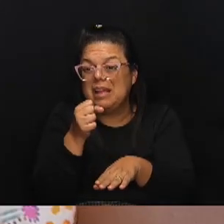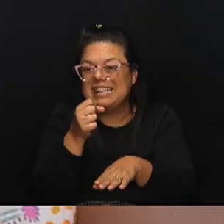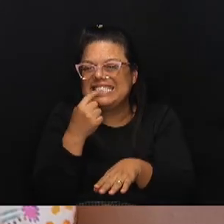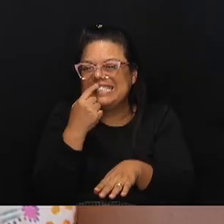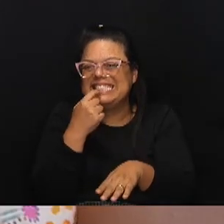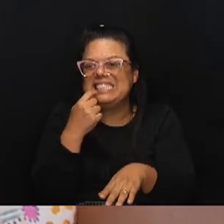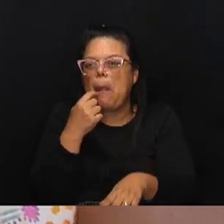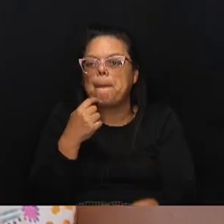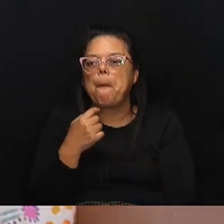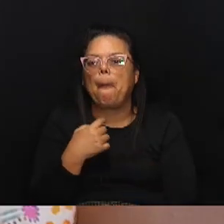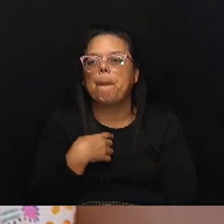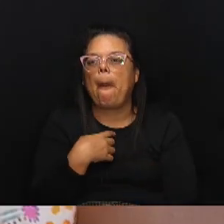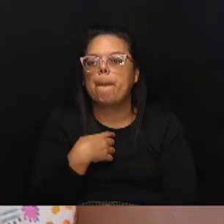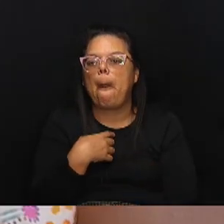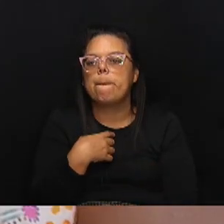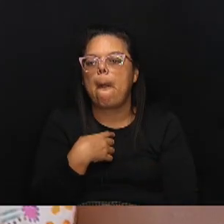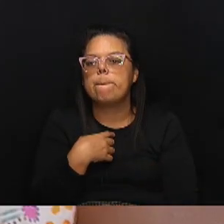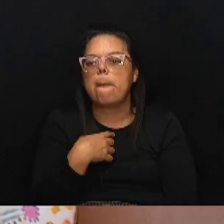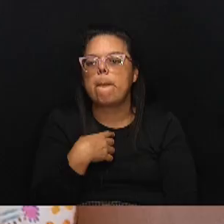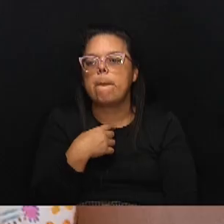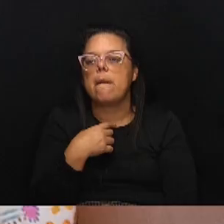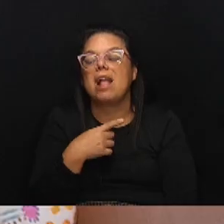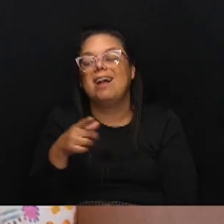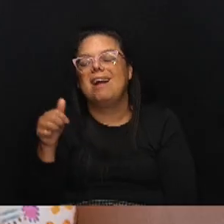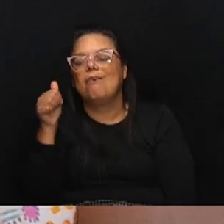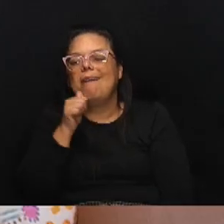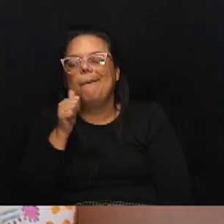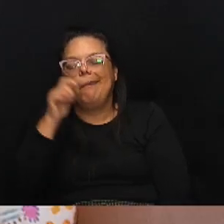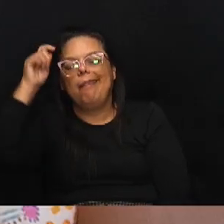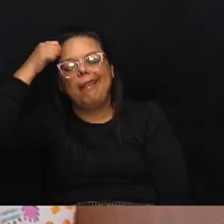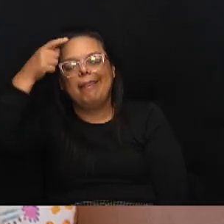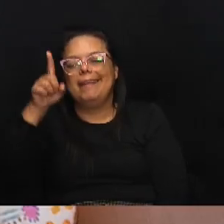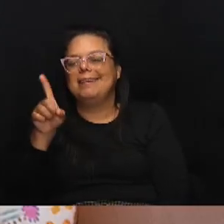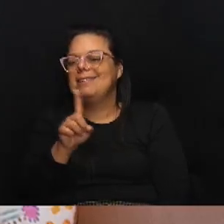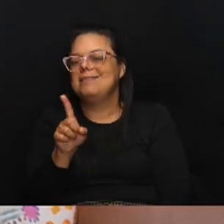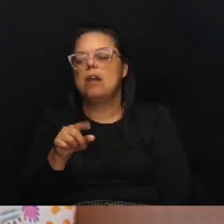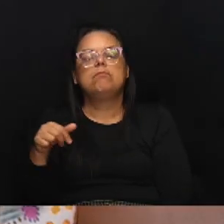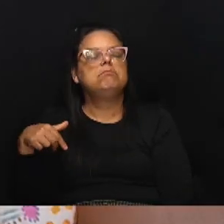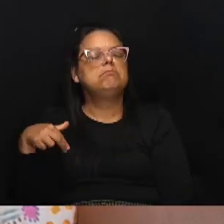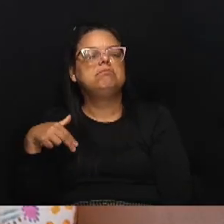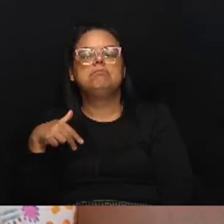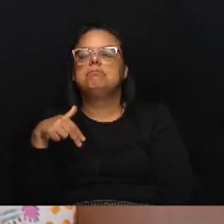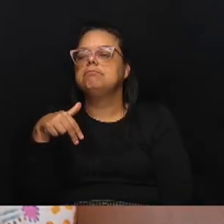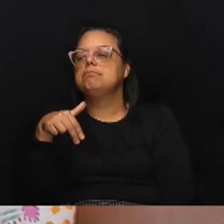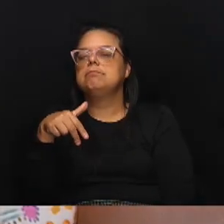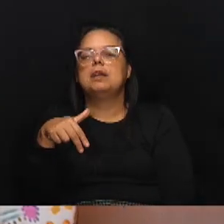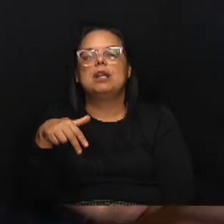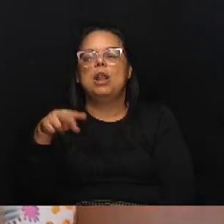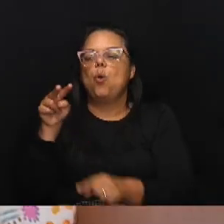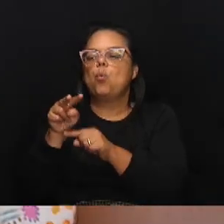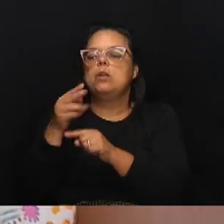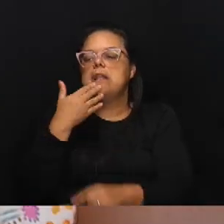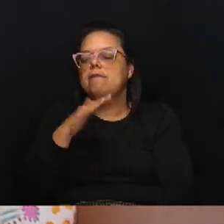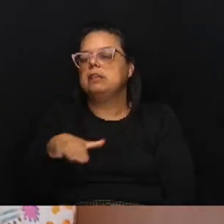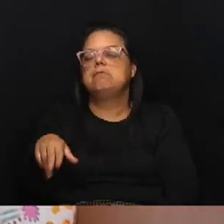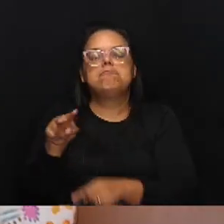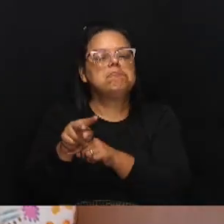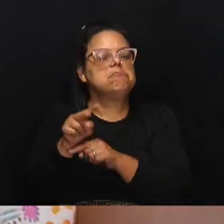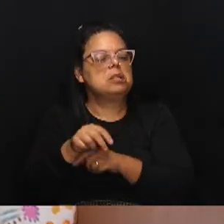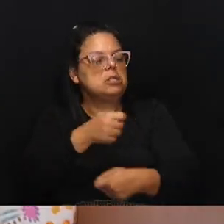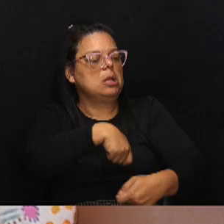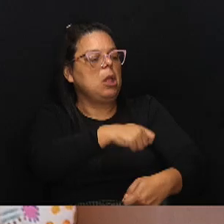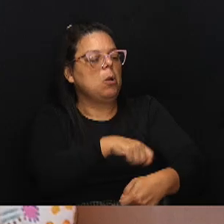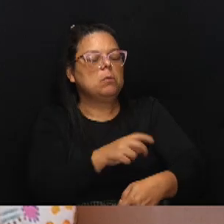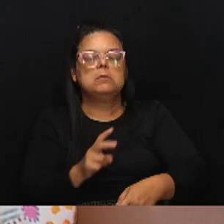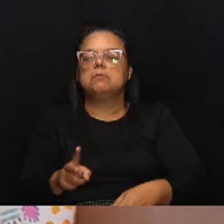ficavam com cárie, né? A negra não. E a negra andava para cima e para baixo, ela cuidava da criança, ela cuidava da comida, ela está